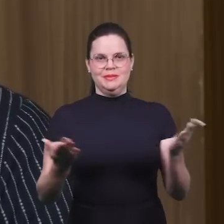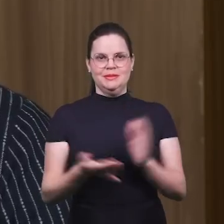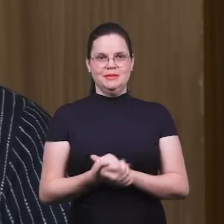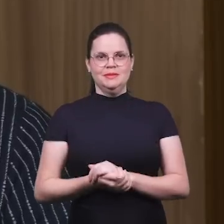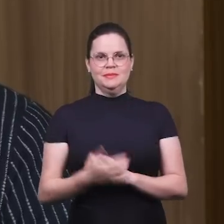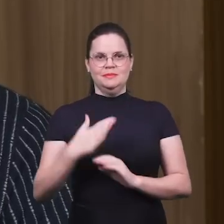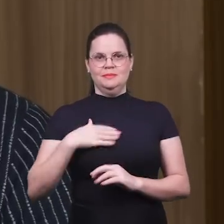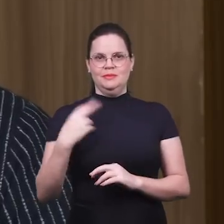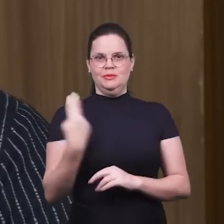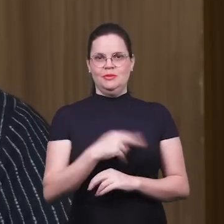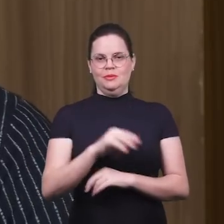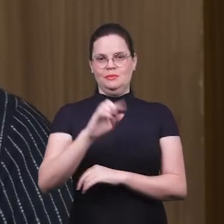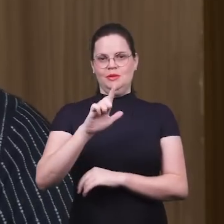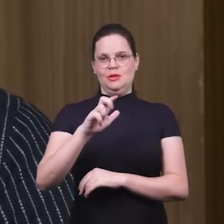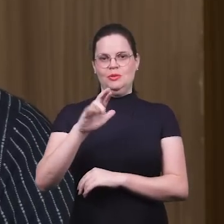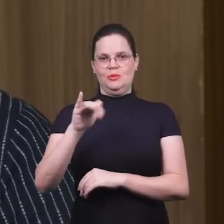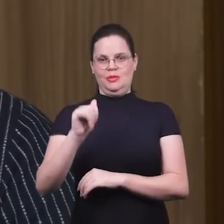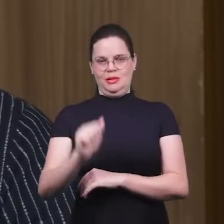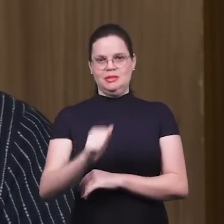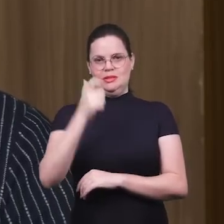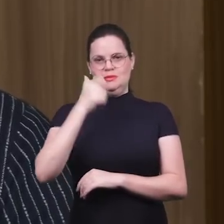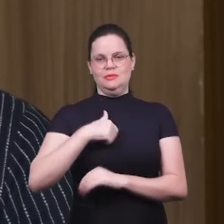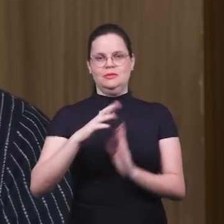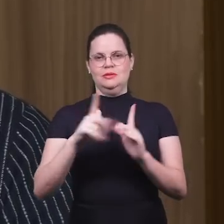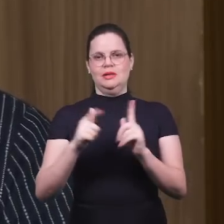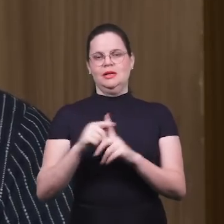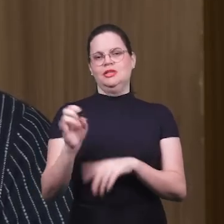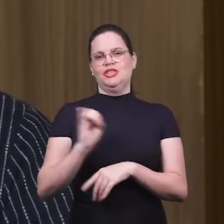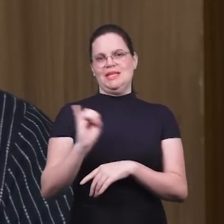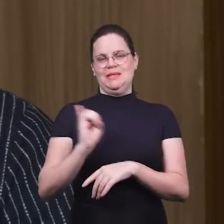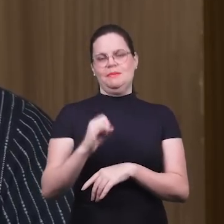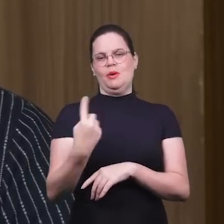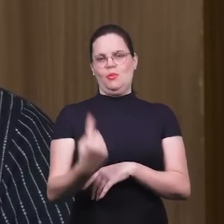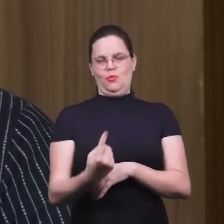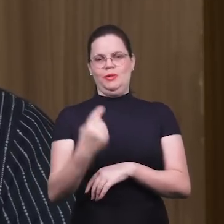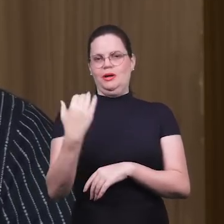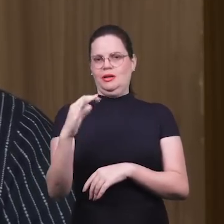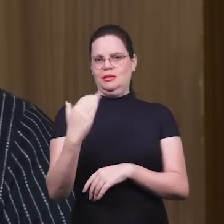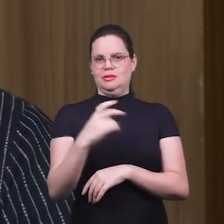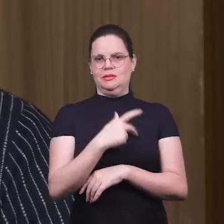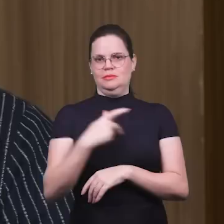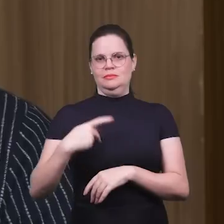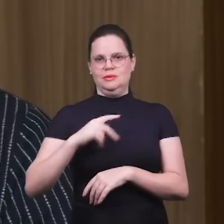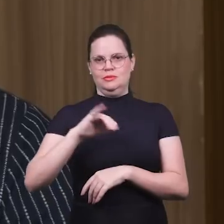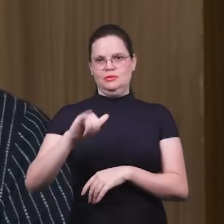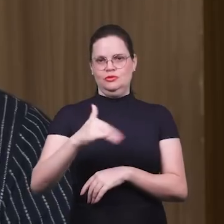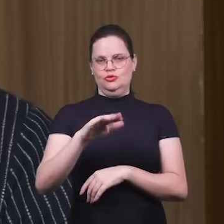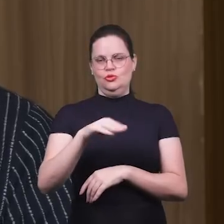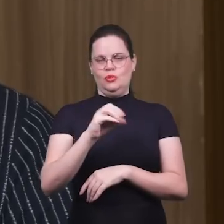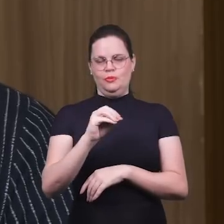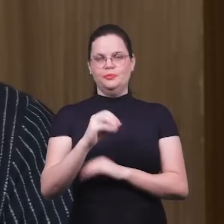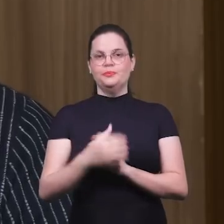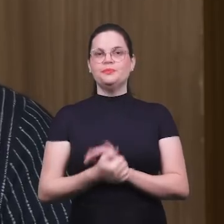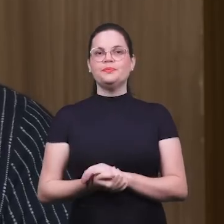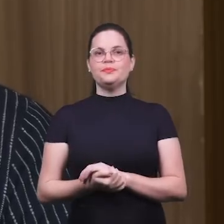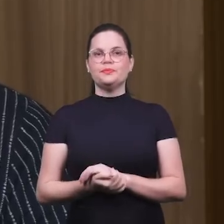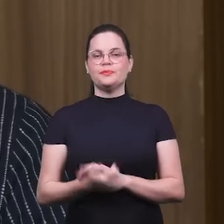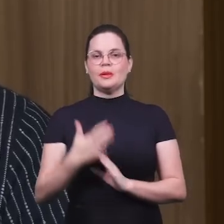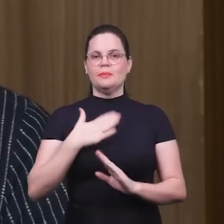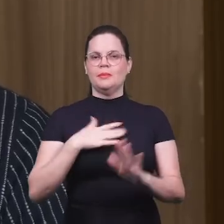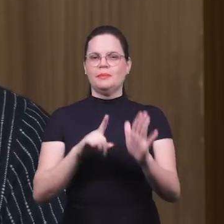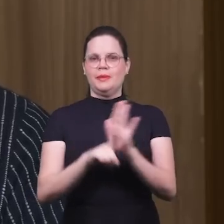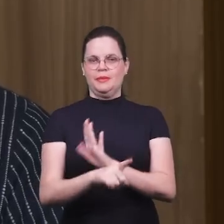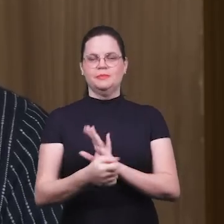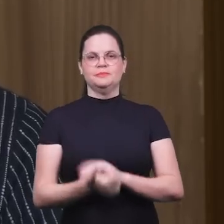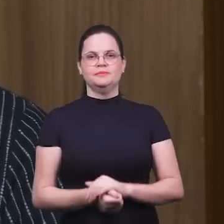Léo. Meu nome é Lucas, sou da igreja de Itacibaú, Cariacica, do ministério do pastor João Bandeira. E a minha pergunta é a